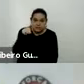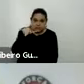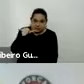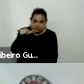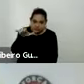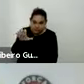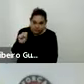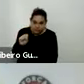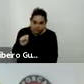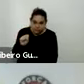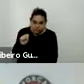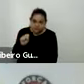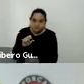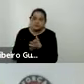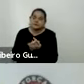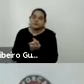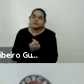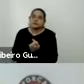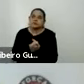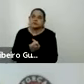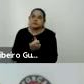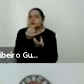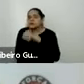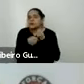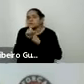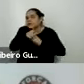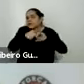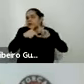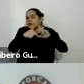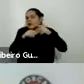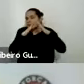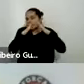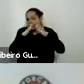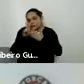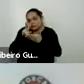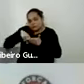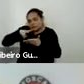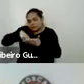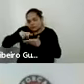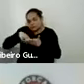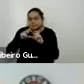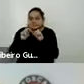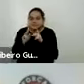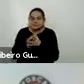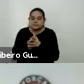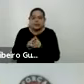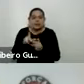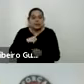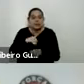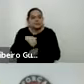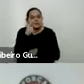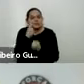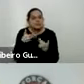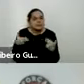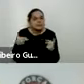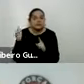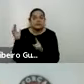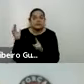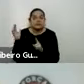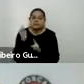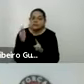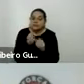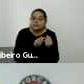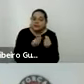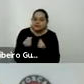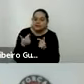home office, que também tem um outro fator que está influindo aí na qualidade do trabalho,